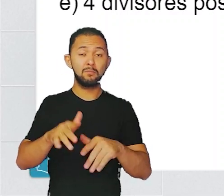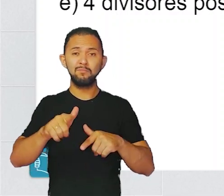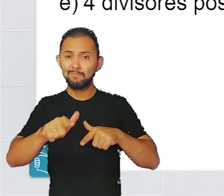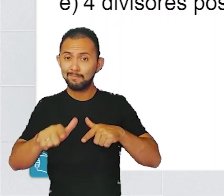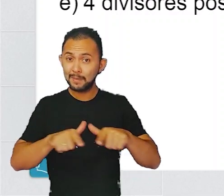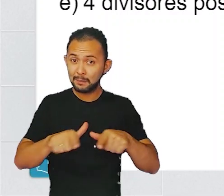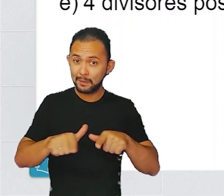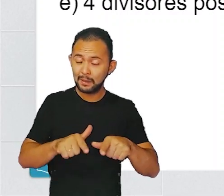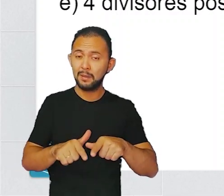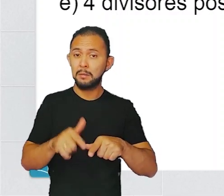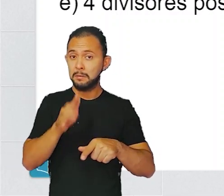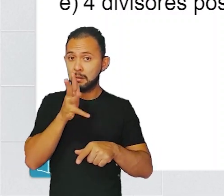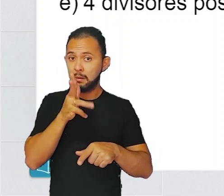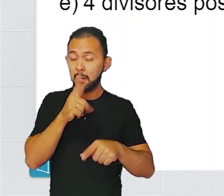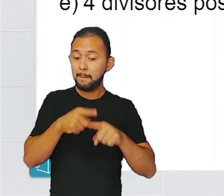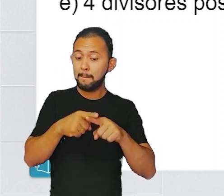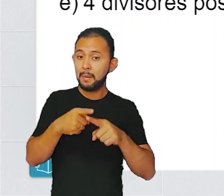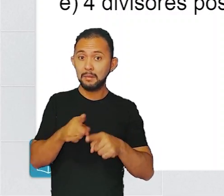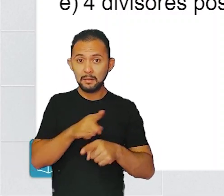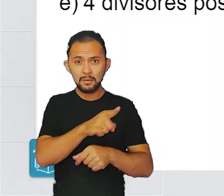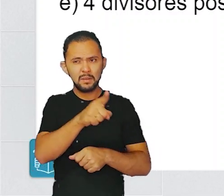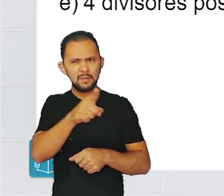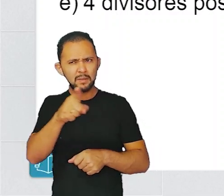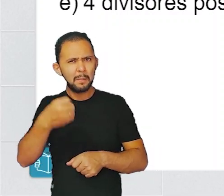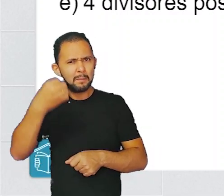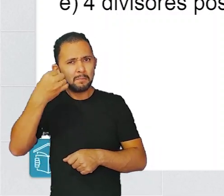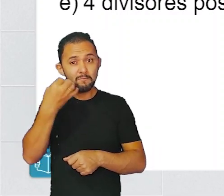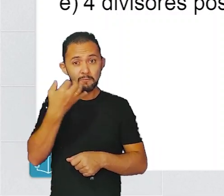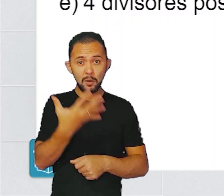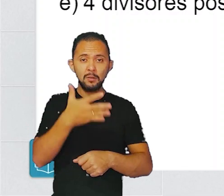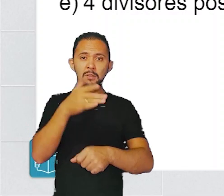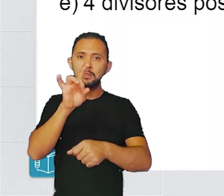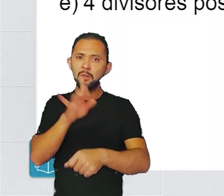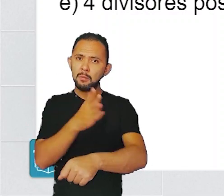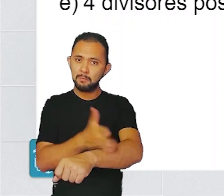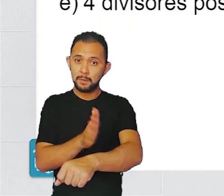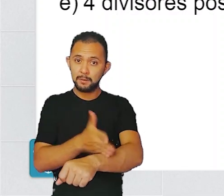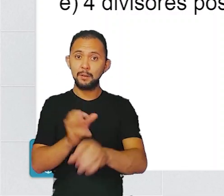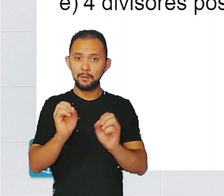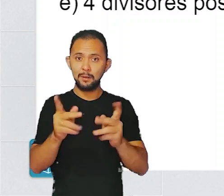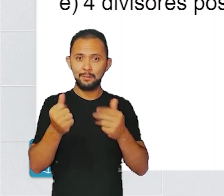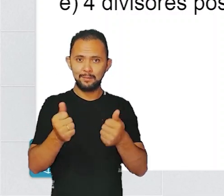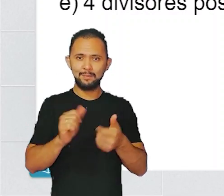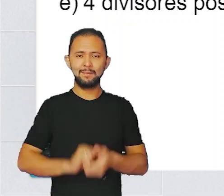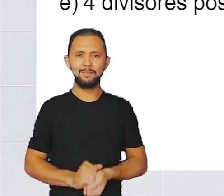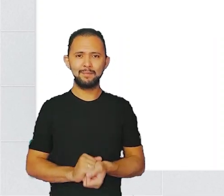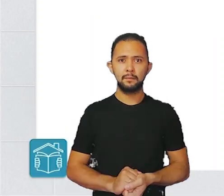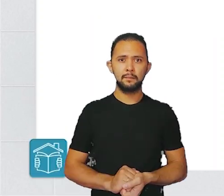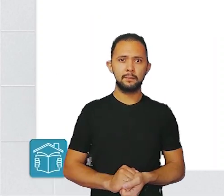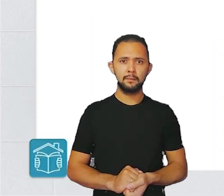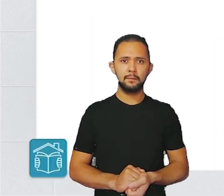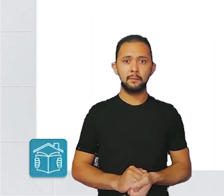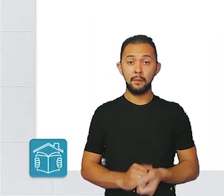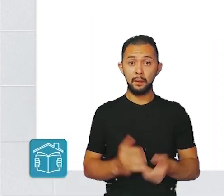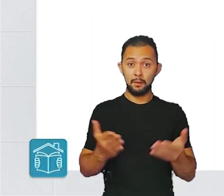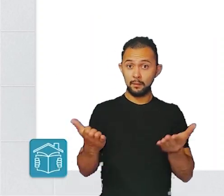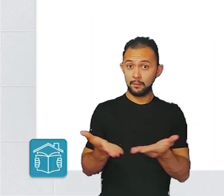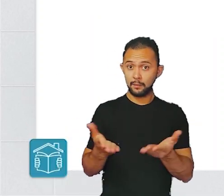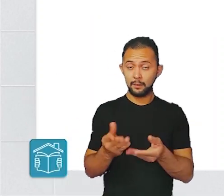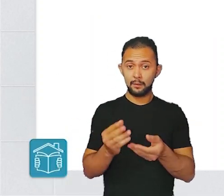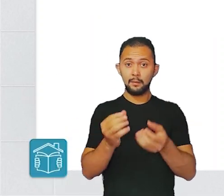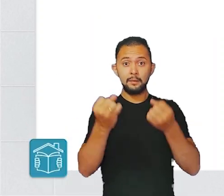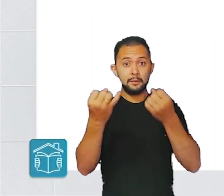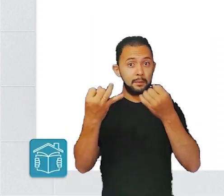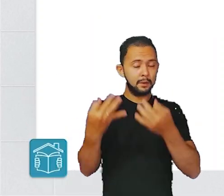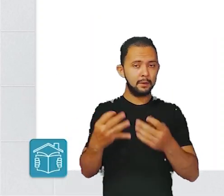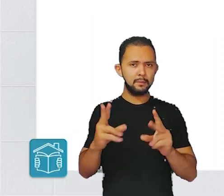para você ficar fera, ficar craque nisso aqui, treina essas questões. Beleza? Agora é o seguinte, nós vamos